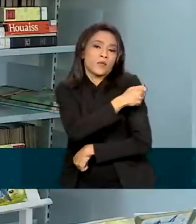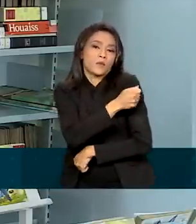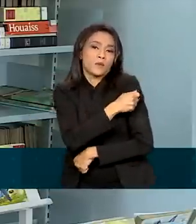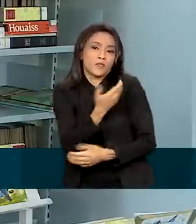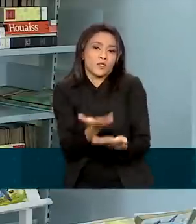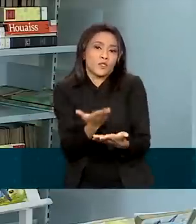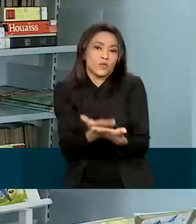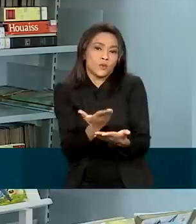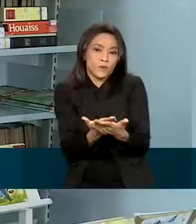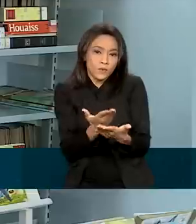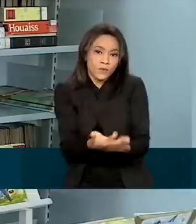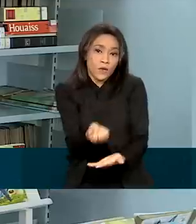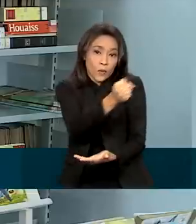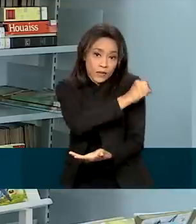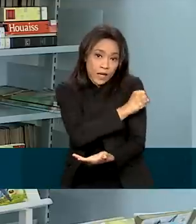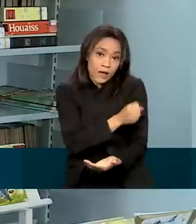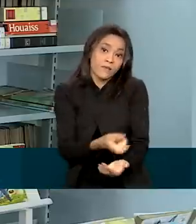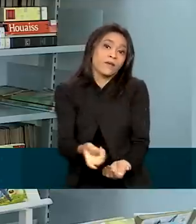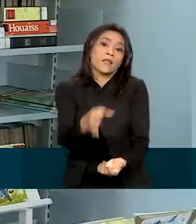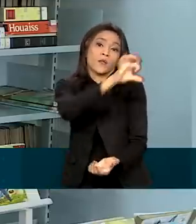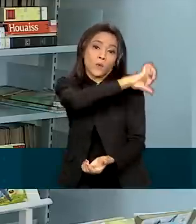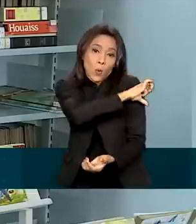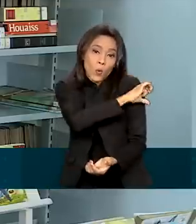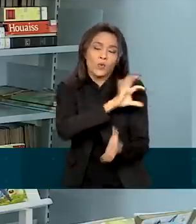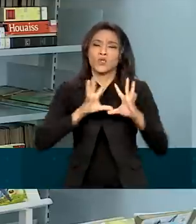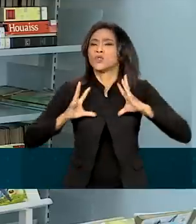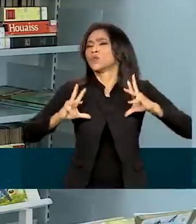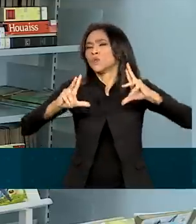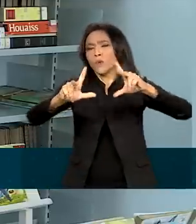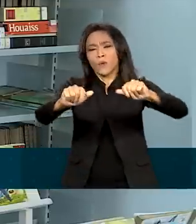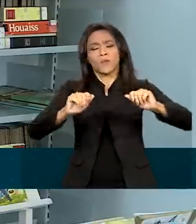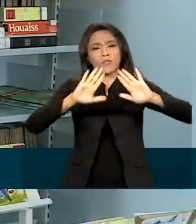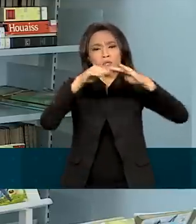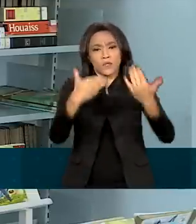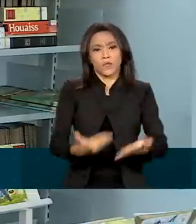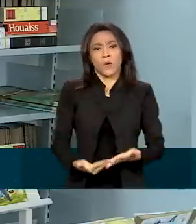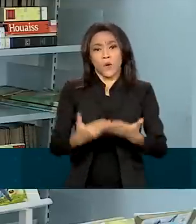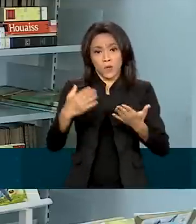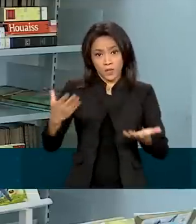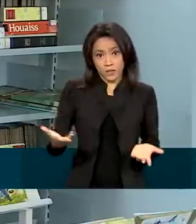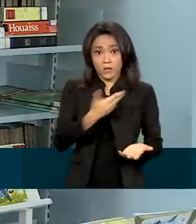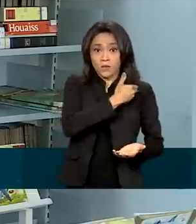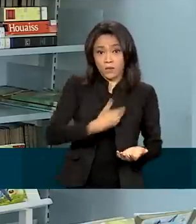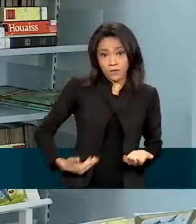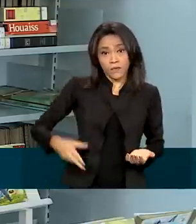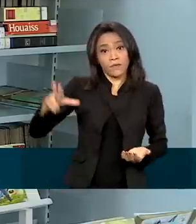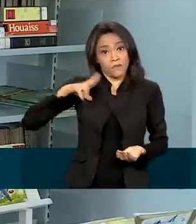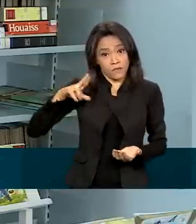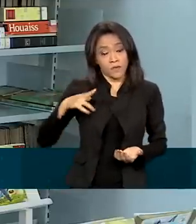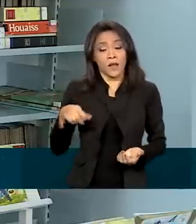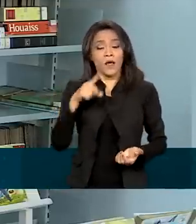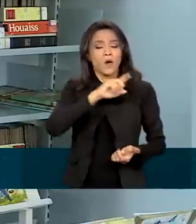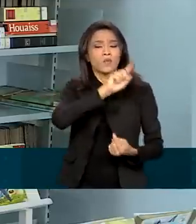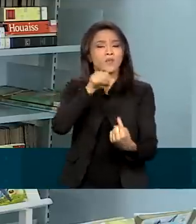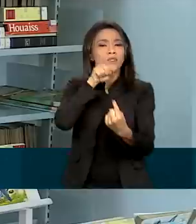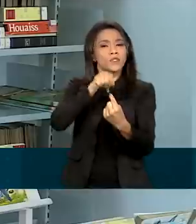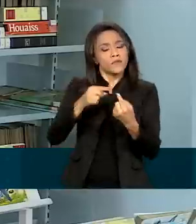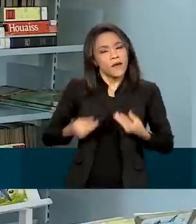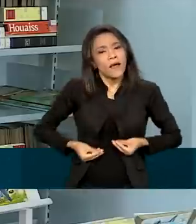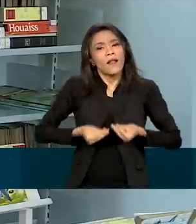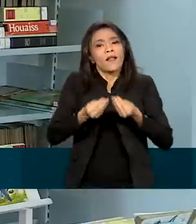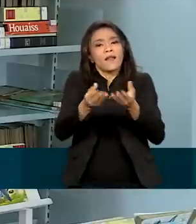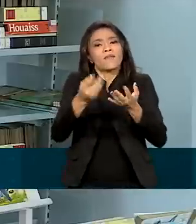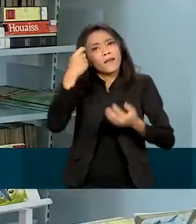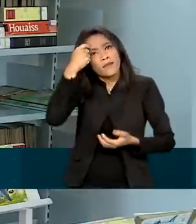fundamental de escolas públicas e privadas de todas as regiões do Brasil. A ideia é levar informações sobre o uso racional